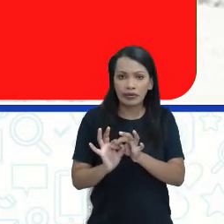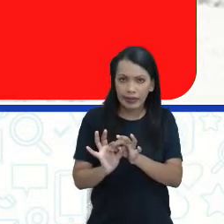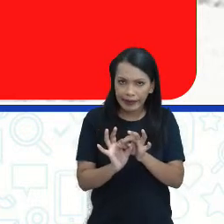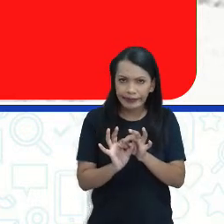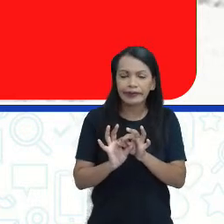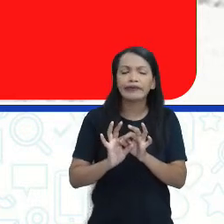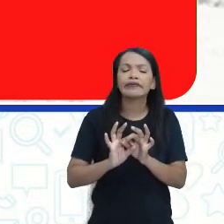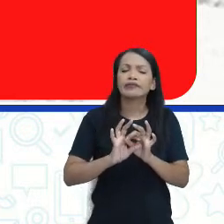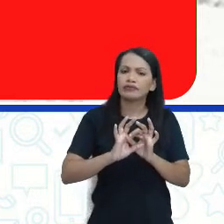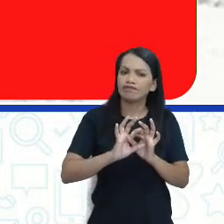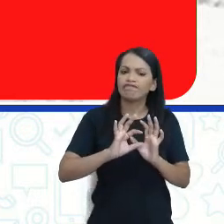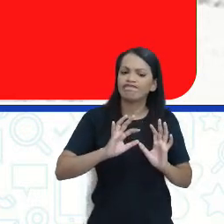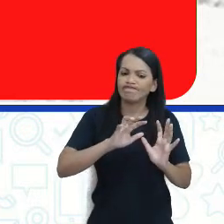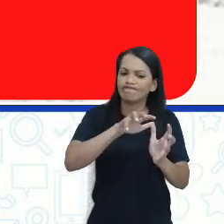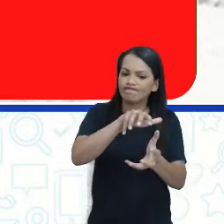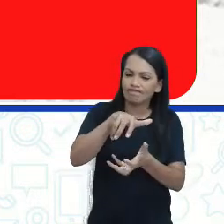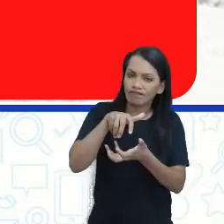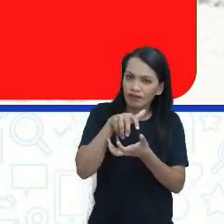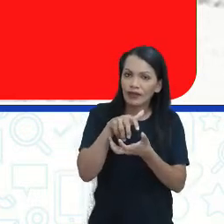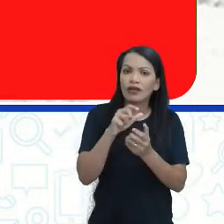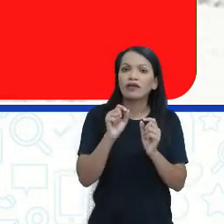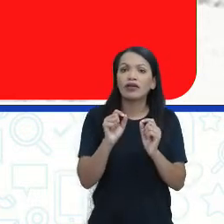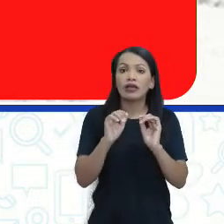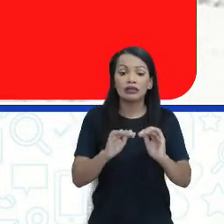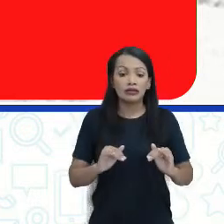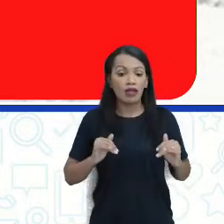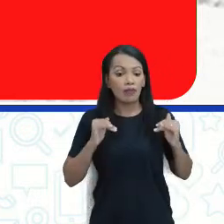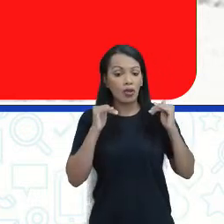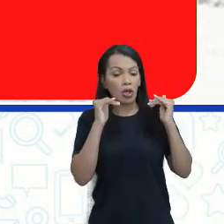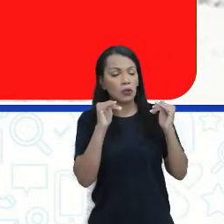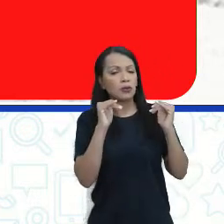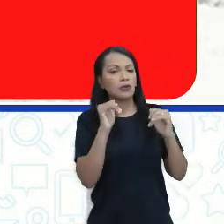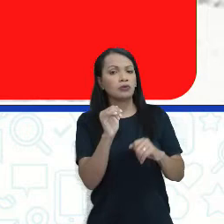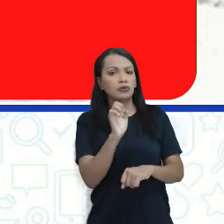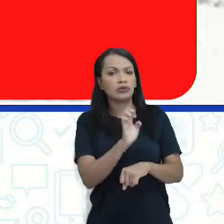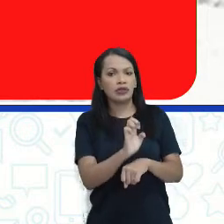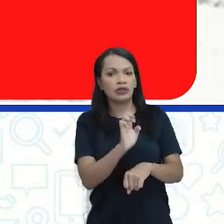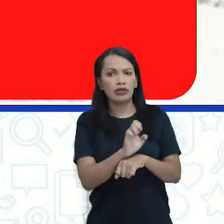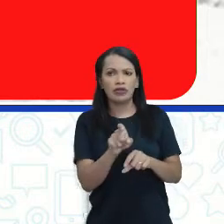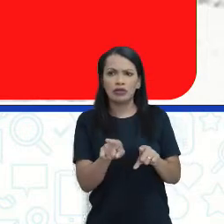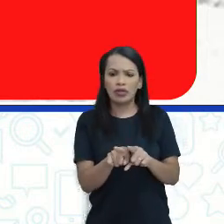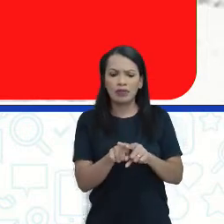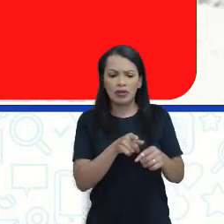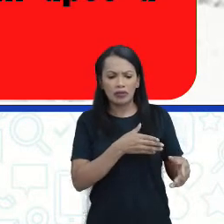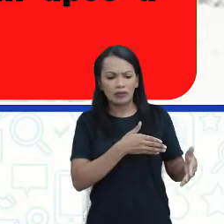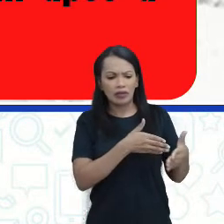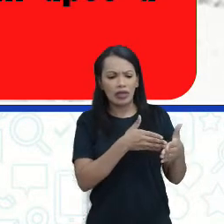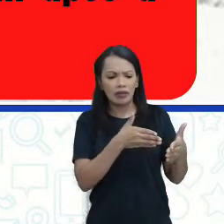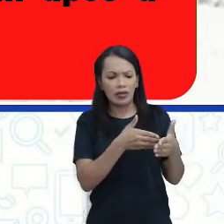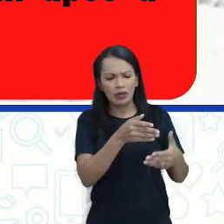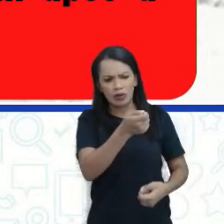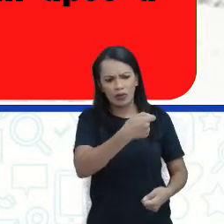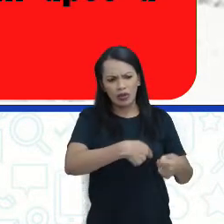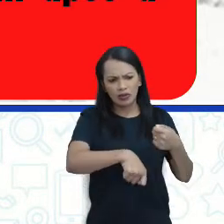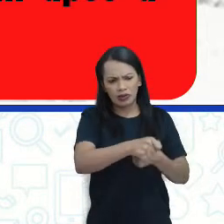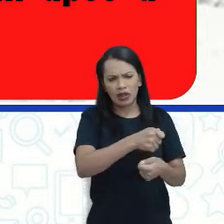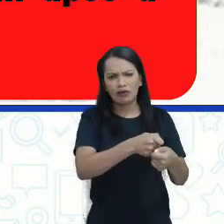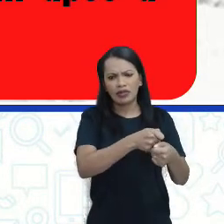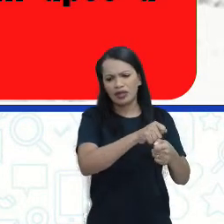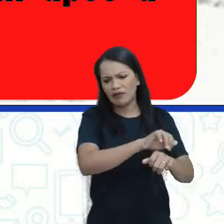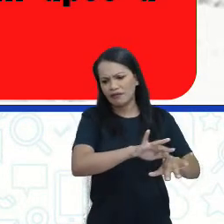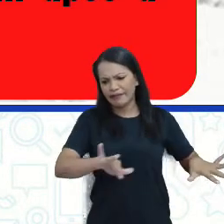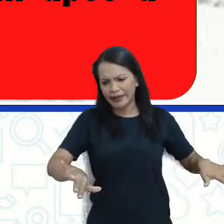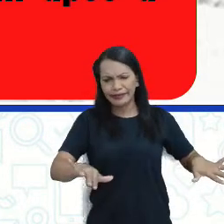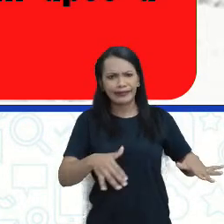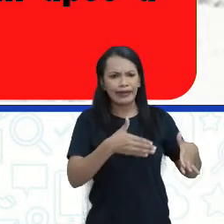da autodeterminação, ou seja, soberania, né, dos estados, né? As barreiras comerciais seriam excluídas, né? A gente